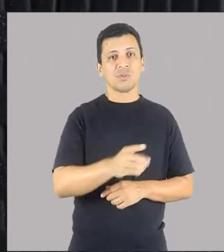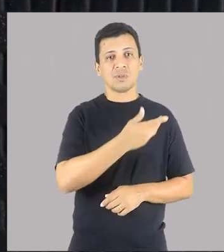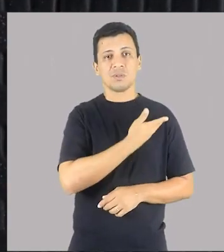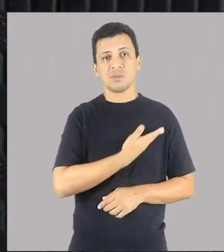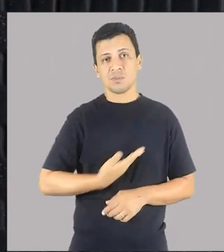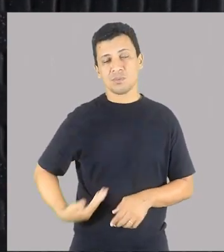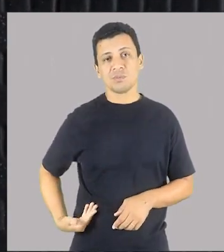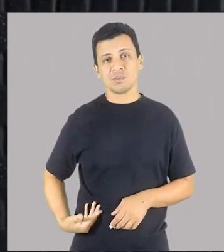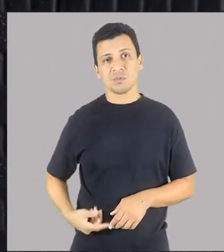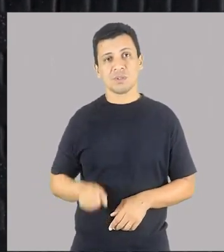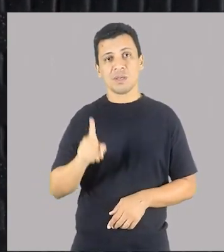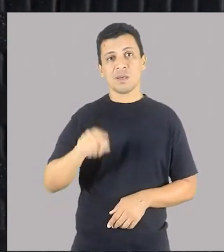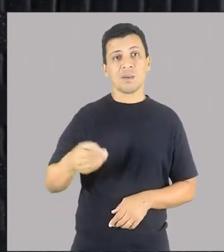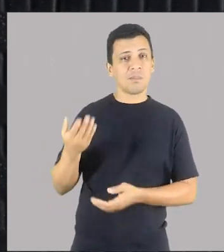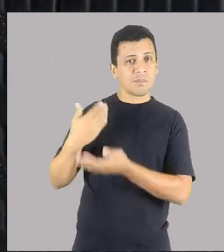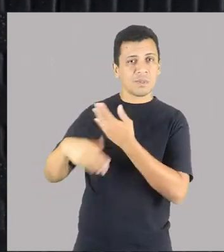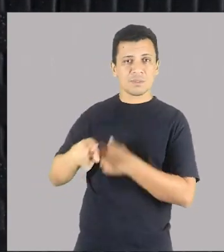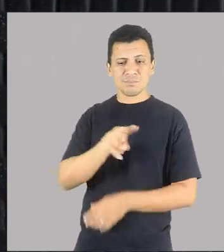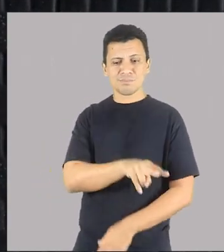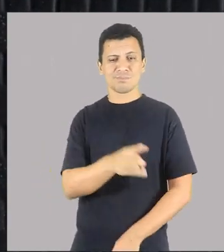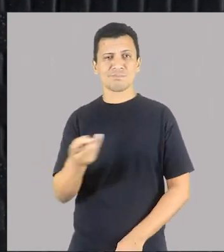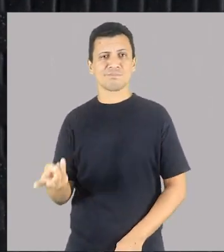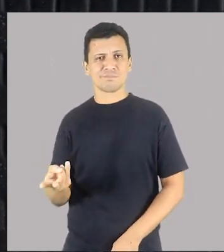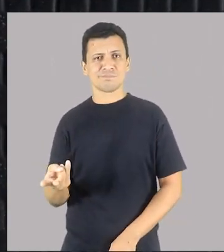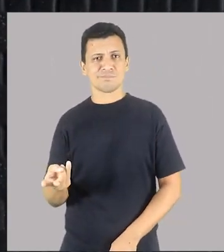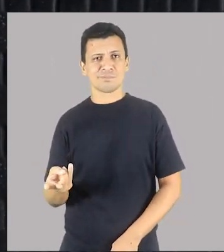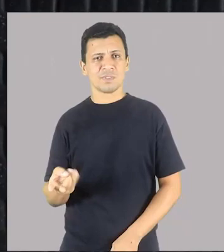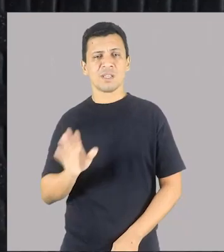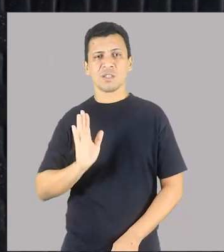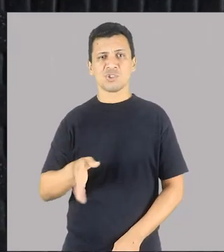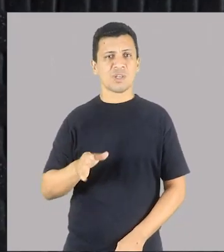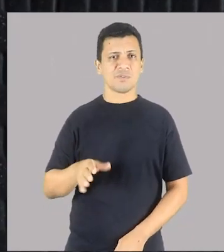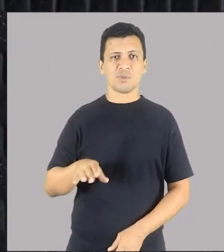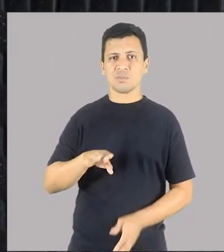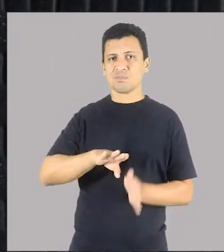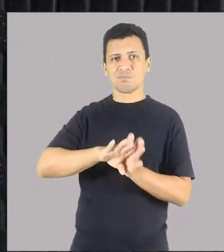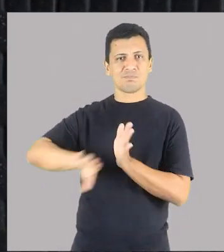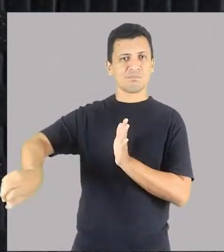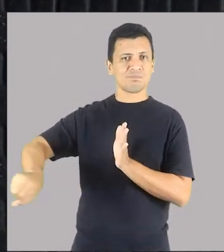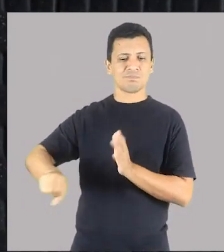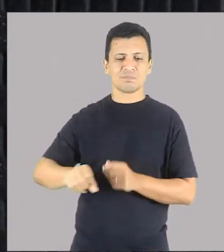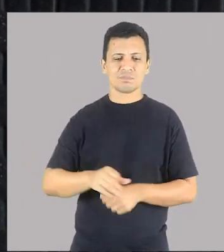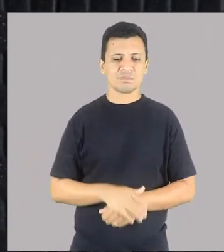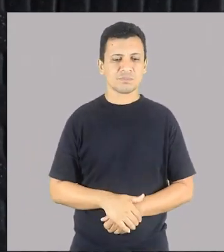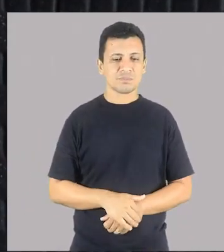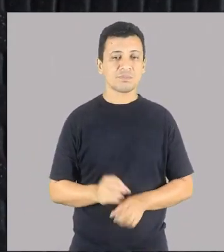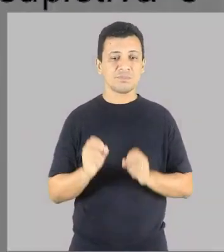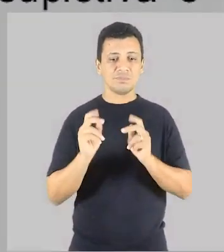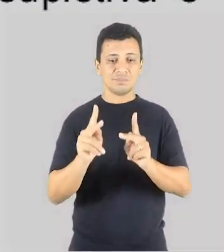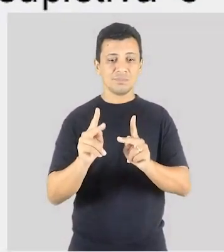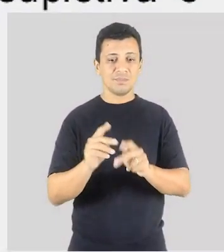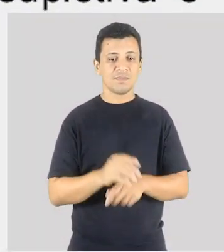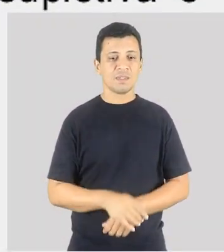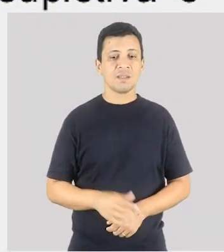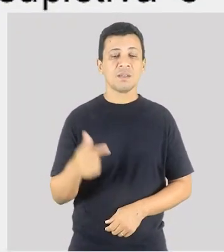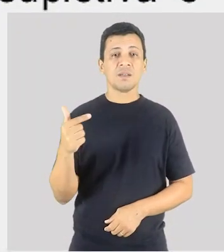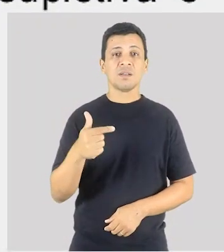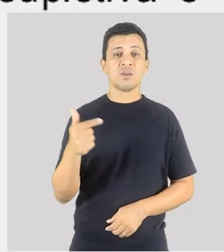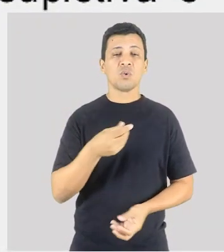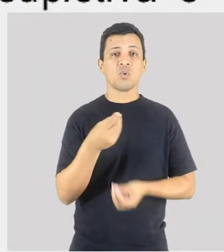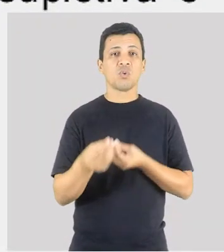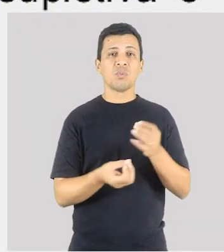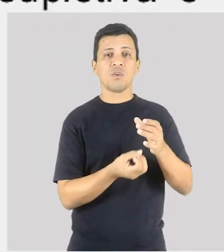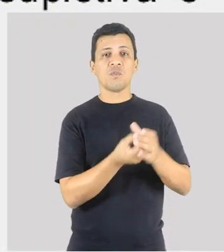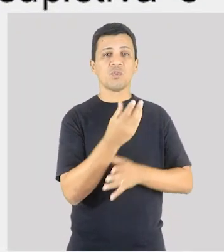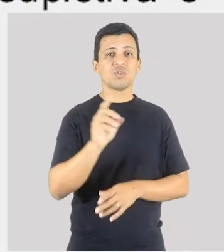ideia de ambiguidade que existiu no passado, mas já foi afastada pela doutrina e pela jurisprudência, ok? Quanto às fontes do